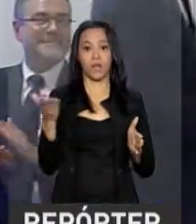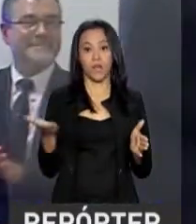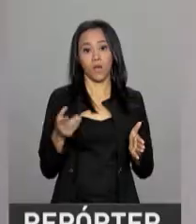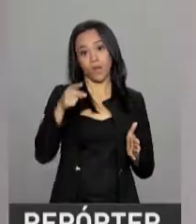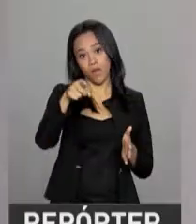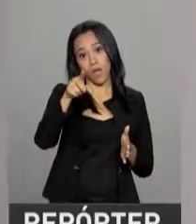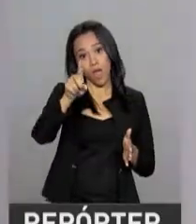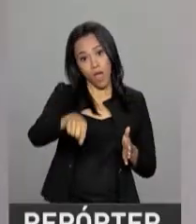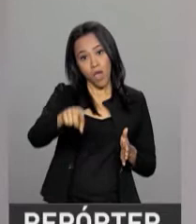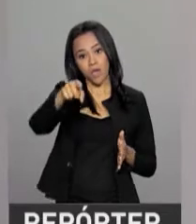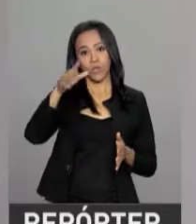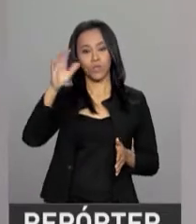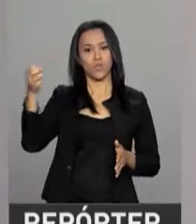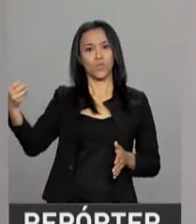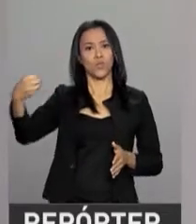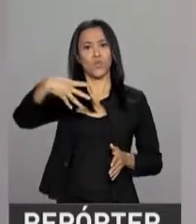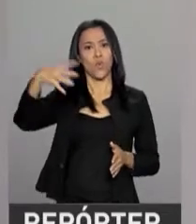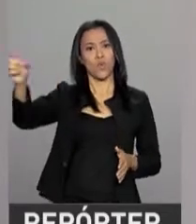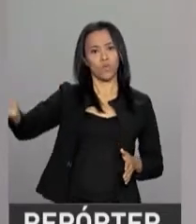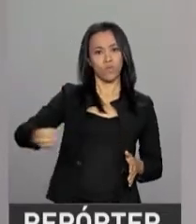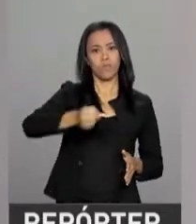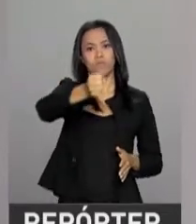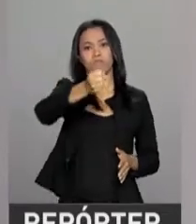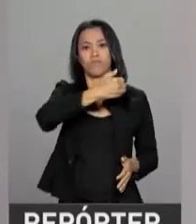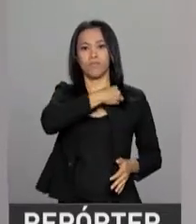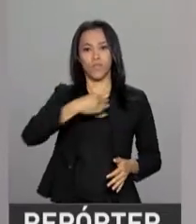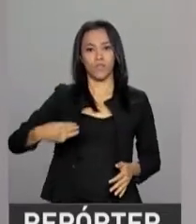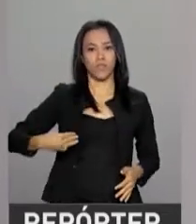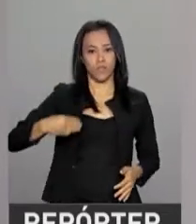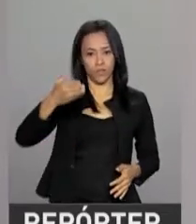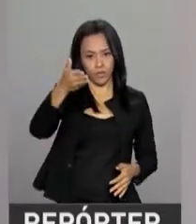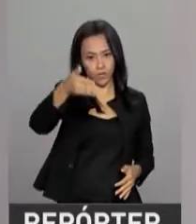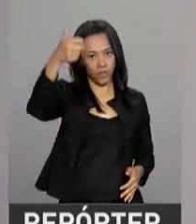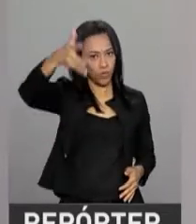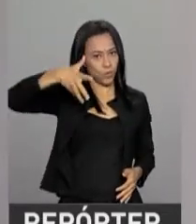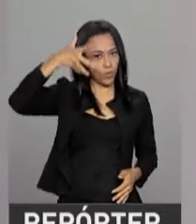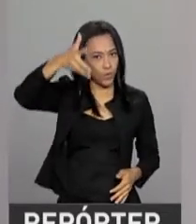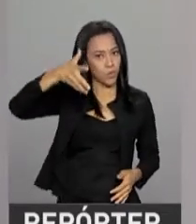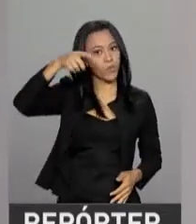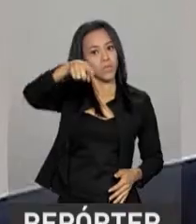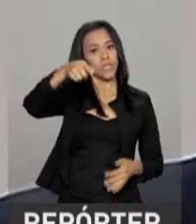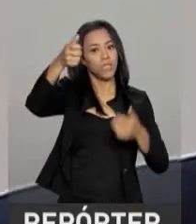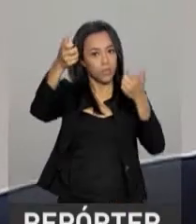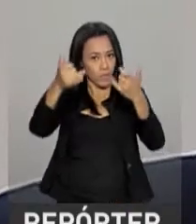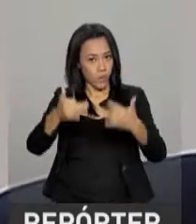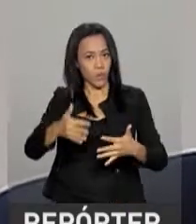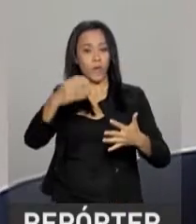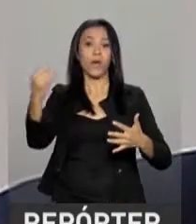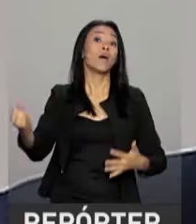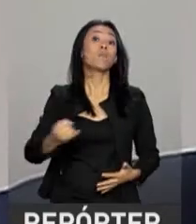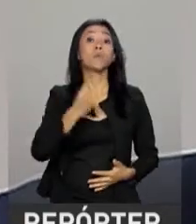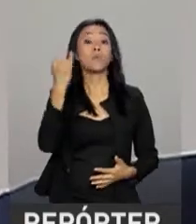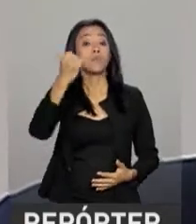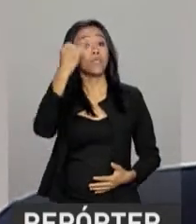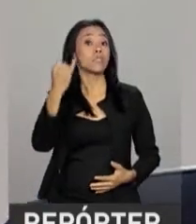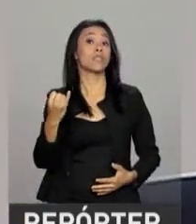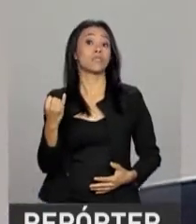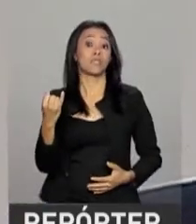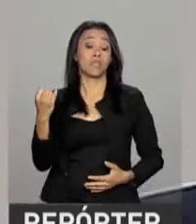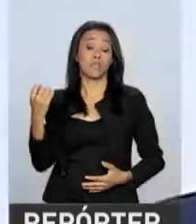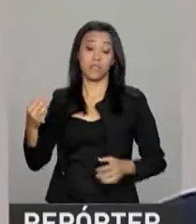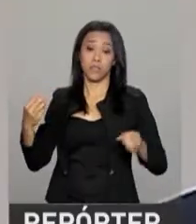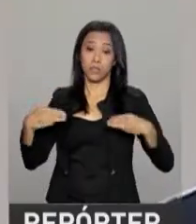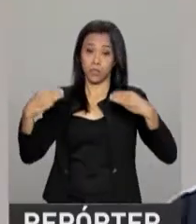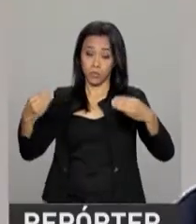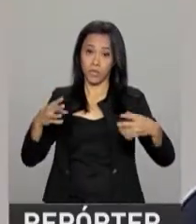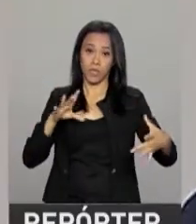destaque no discurso do novo ministro de minas e energia ele ressaltou a importância da pasta para a economia nacional e disse